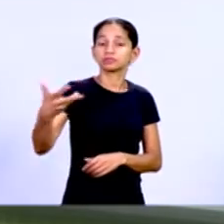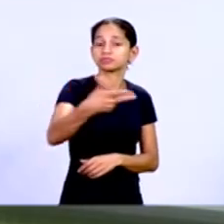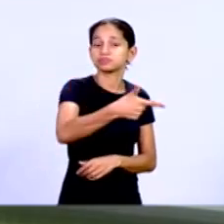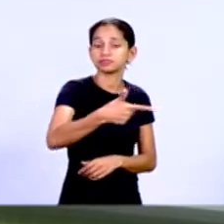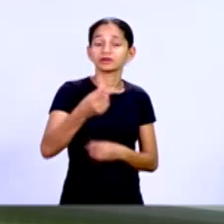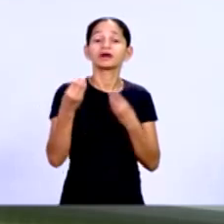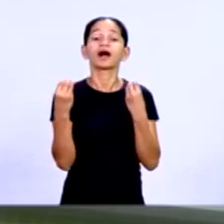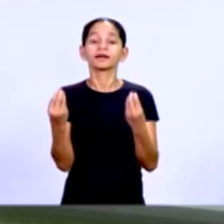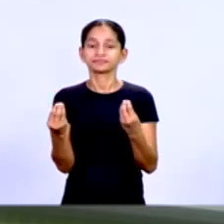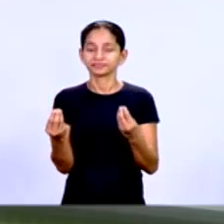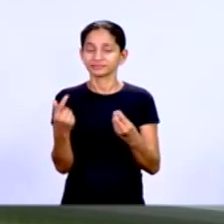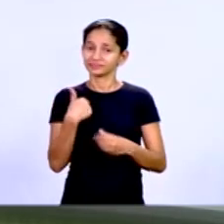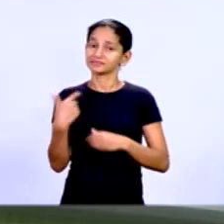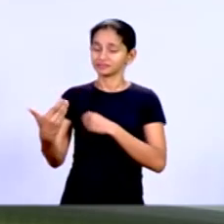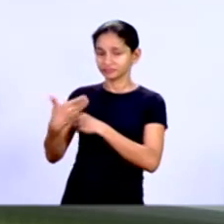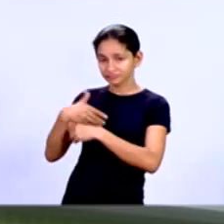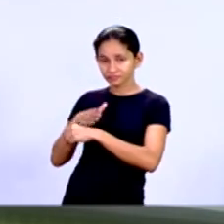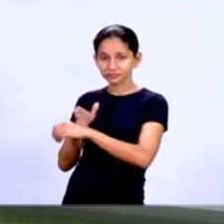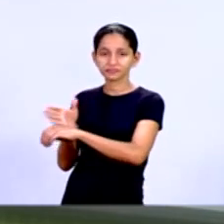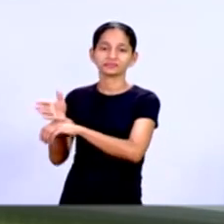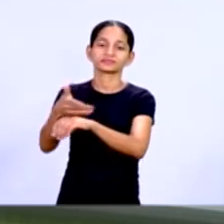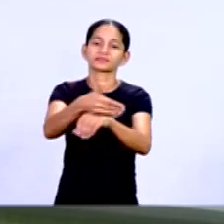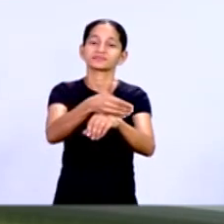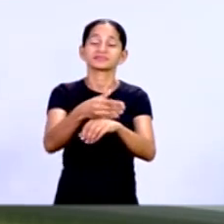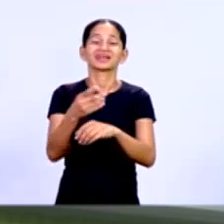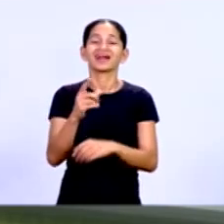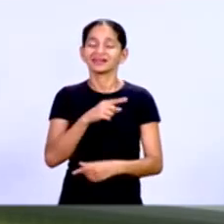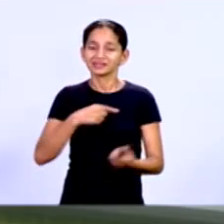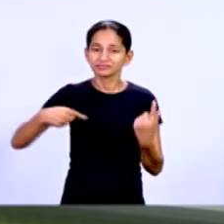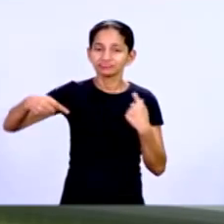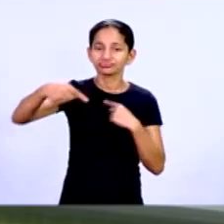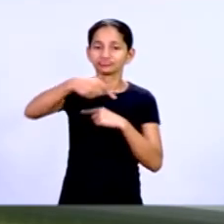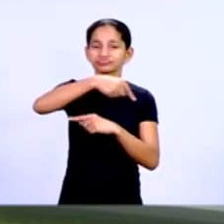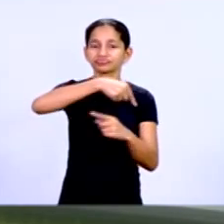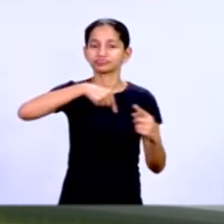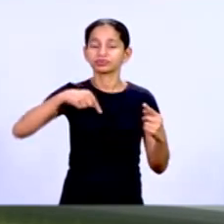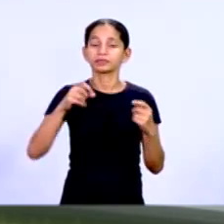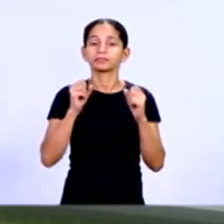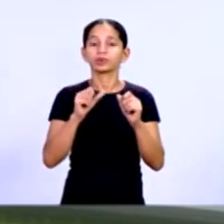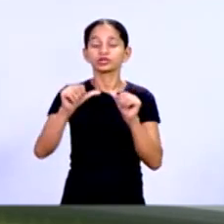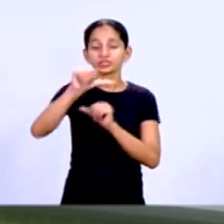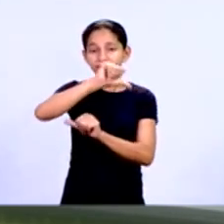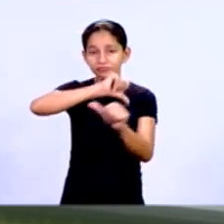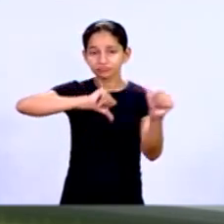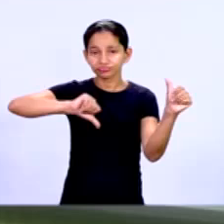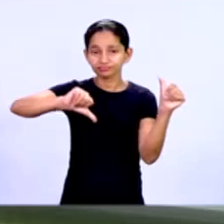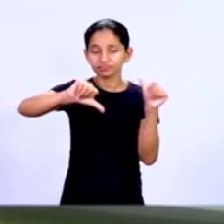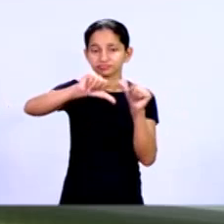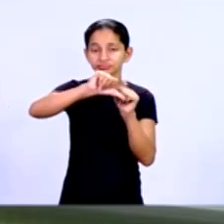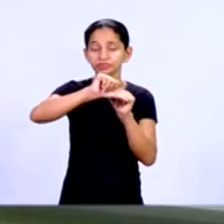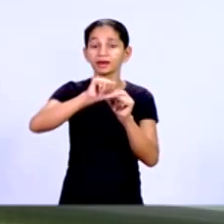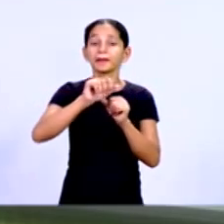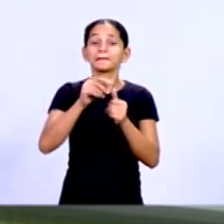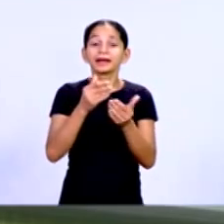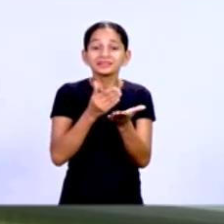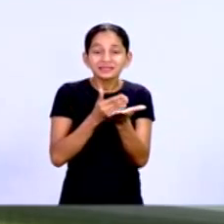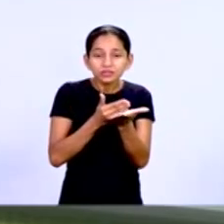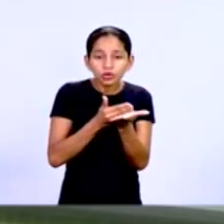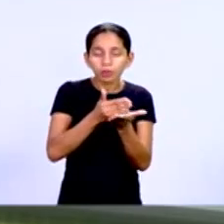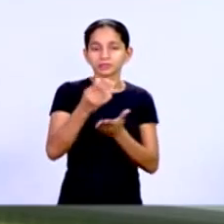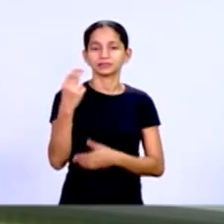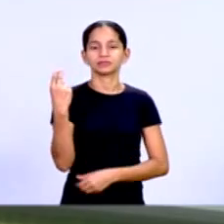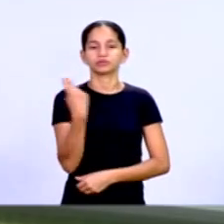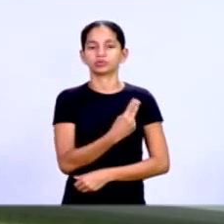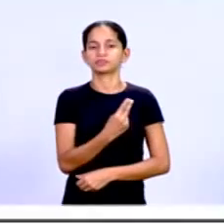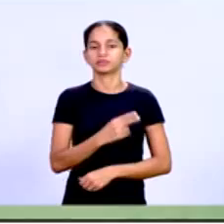mim. Né? Isso aí é um mercado paralelo, mas que vai passar a ser identificado, vai passar a ser nominativo. Vamos em